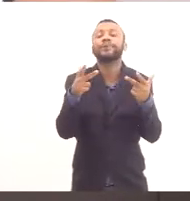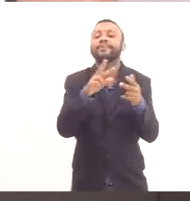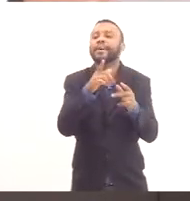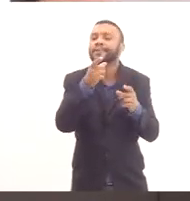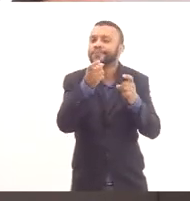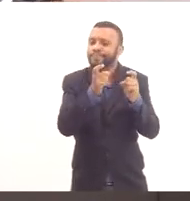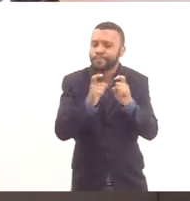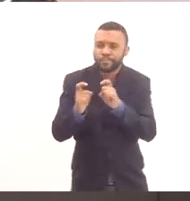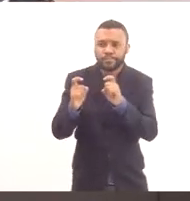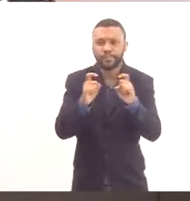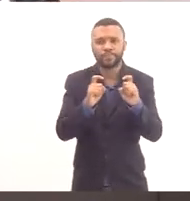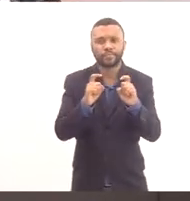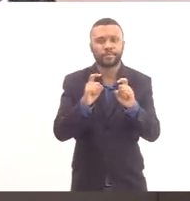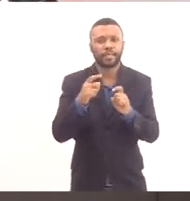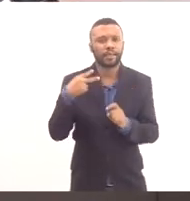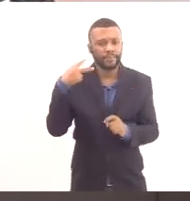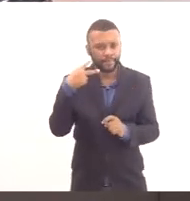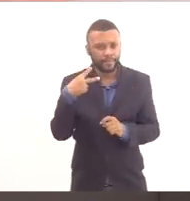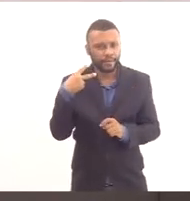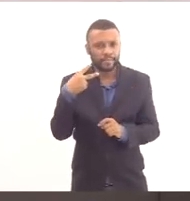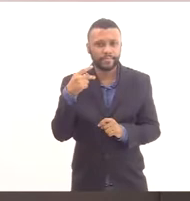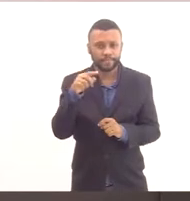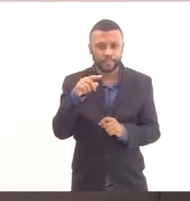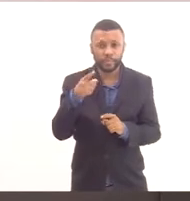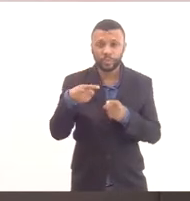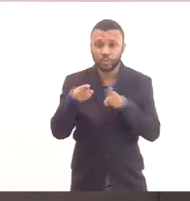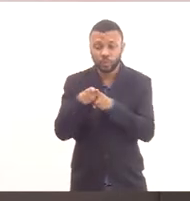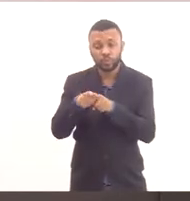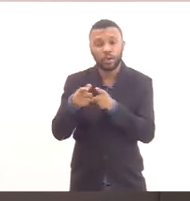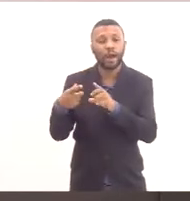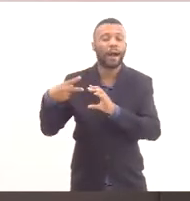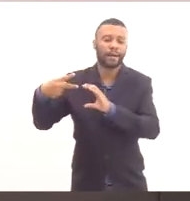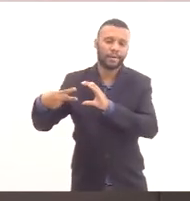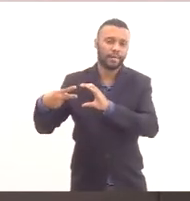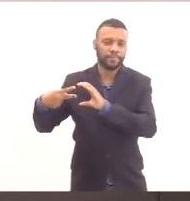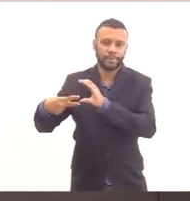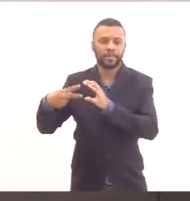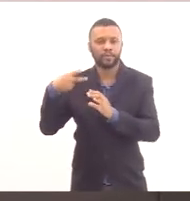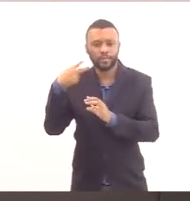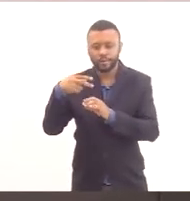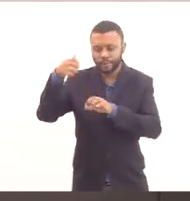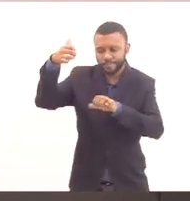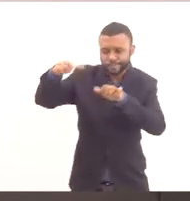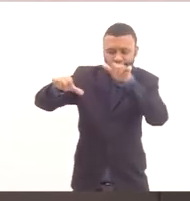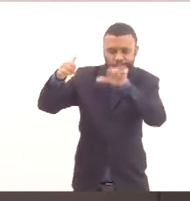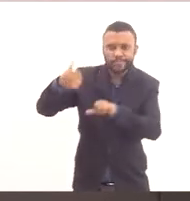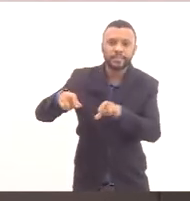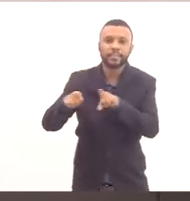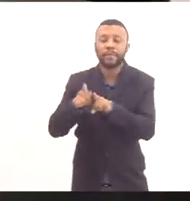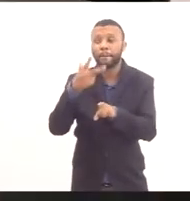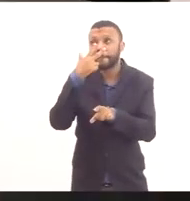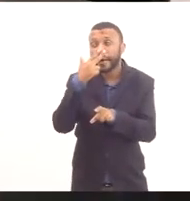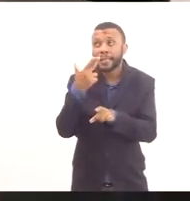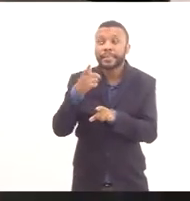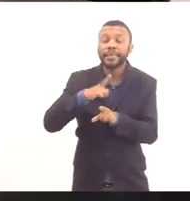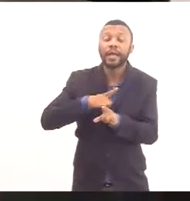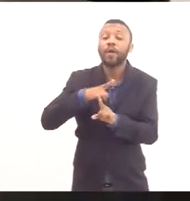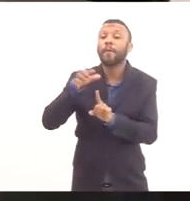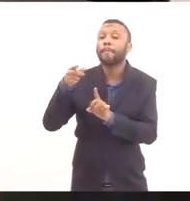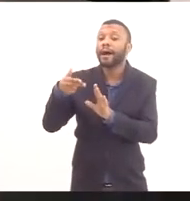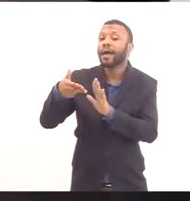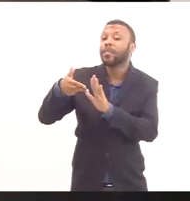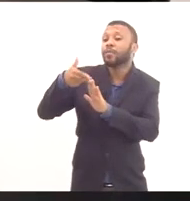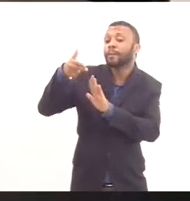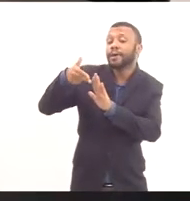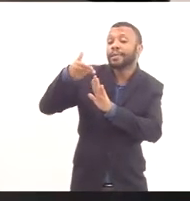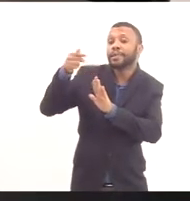definida sobretudo e verificada junto à Câmara Municipal Por que já indícios também de uma nomeação de uma